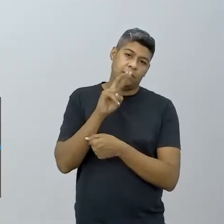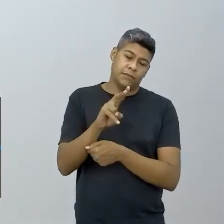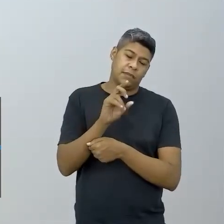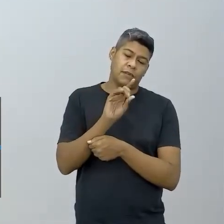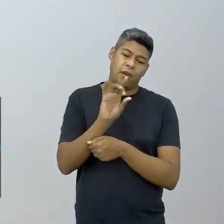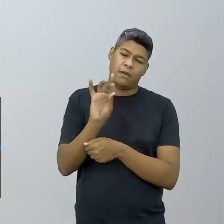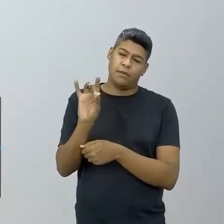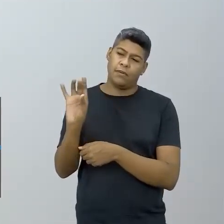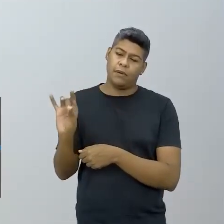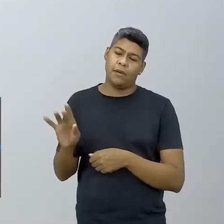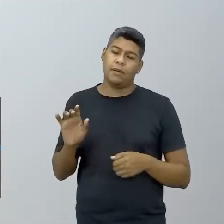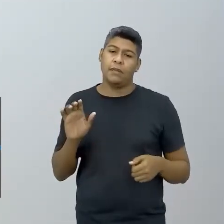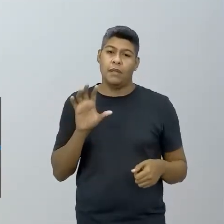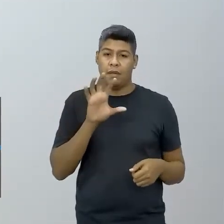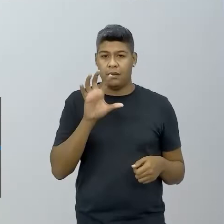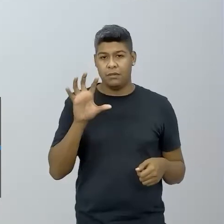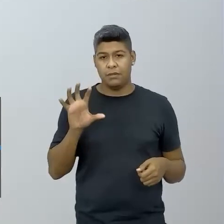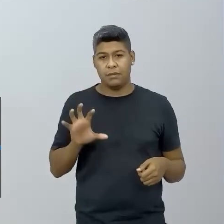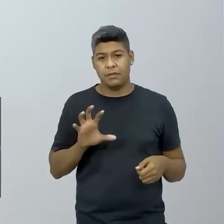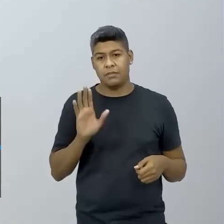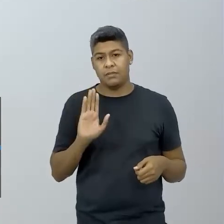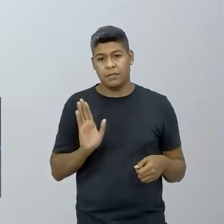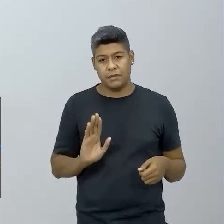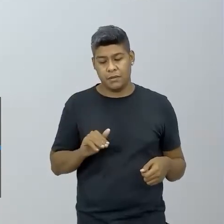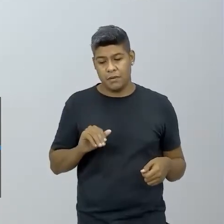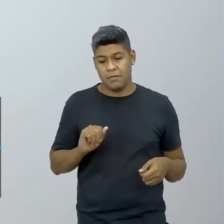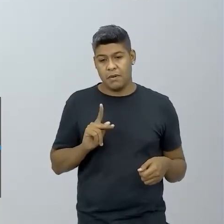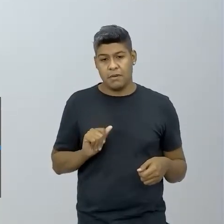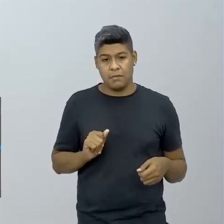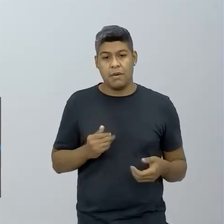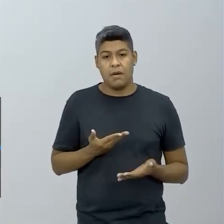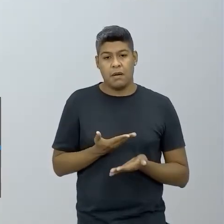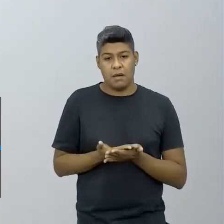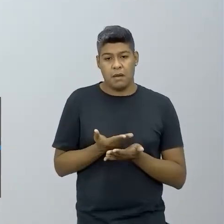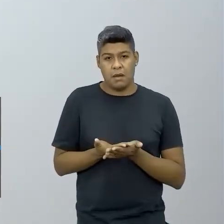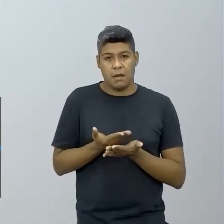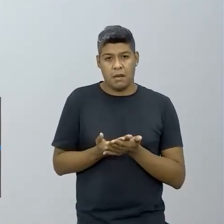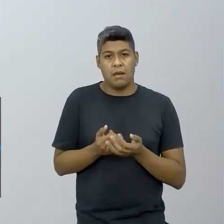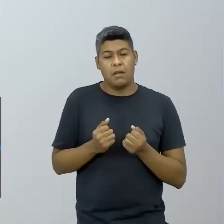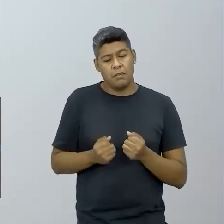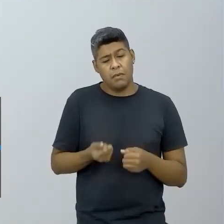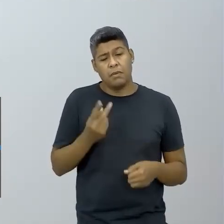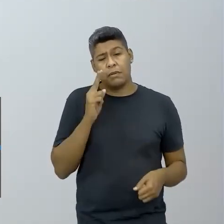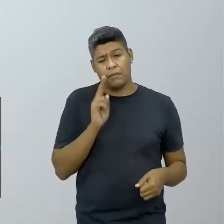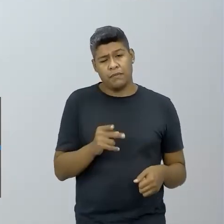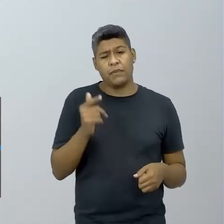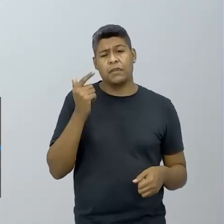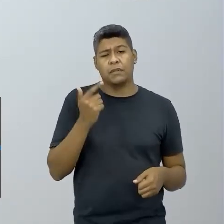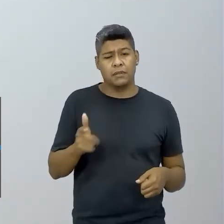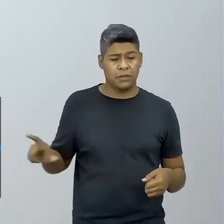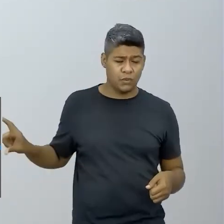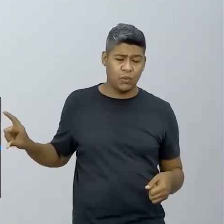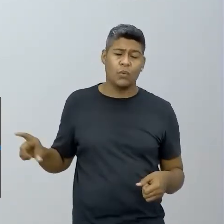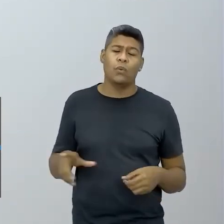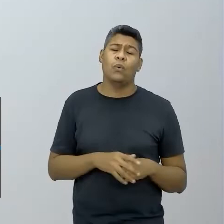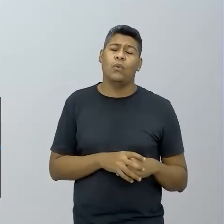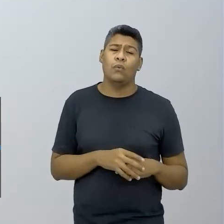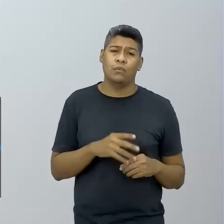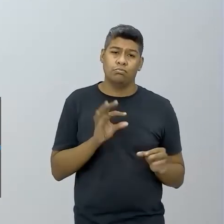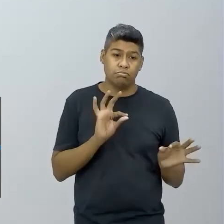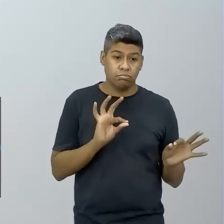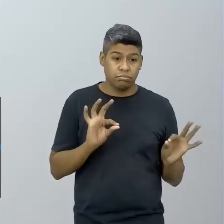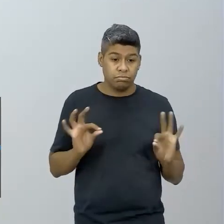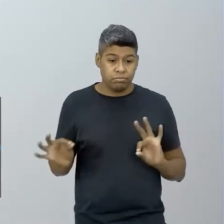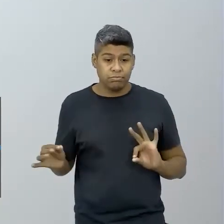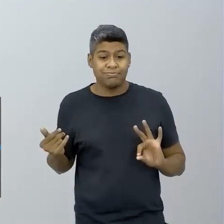aqui no Brasil, a gente já viu esse mapa. Esta aula é gravada, vocês podem olhar novamente, consultar, assistir